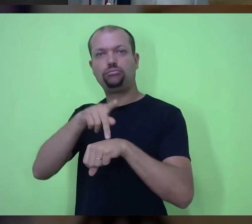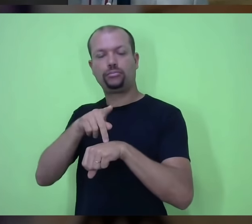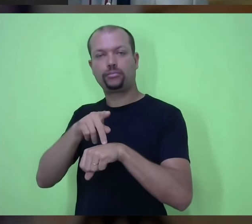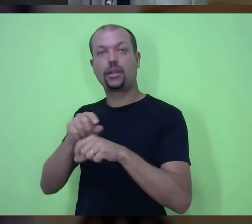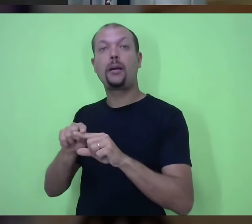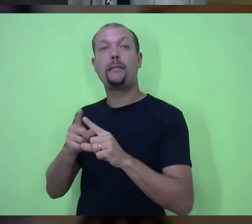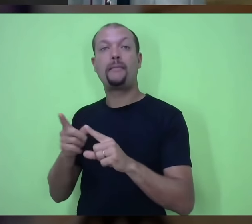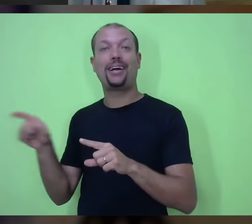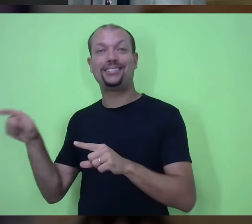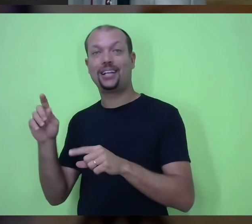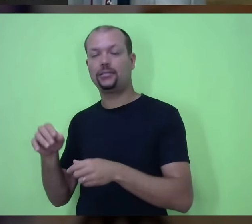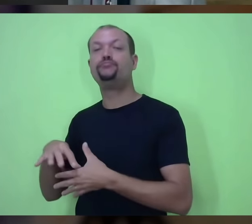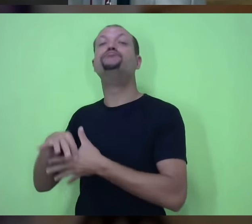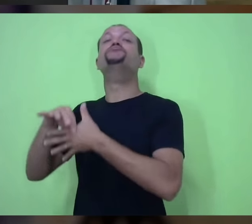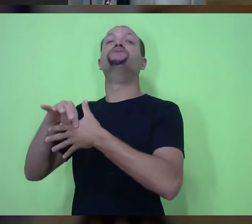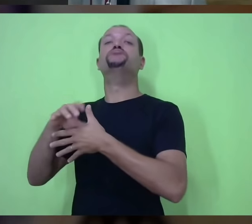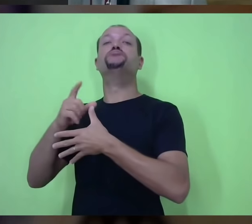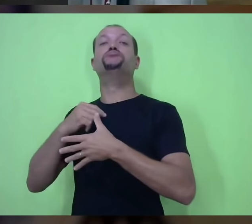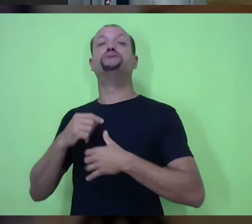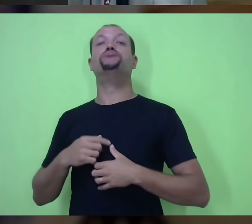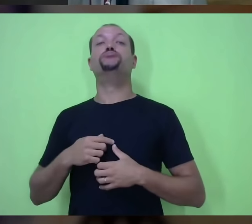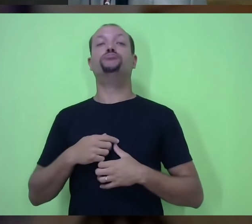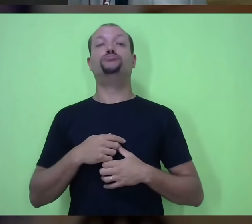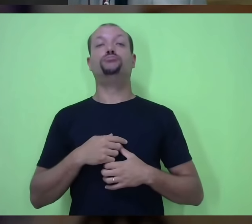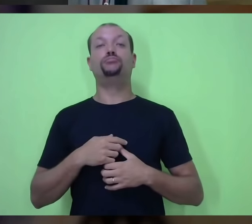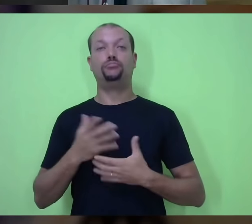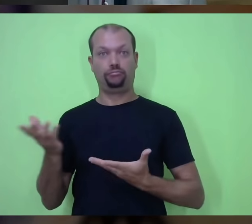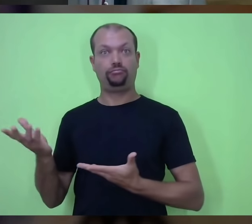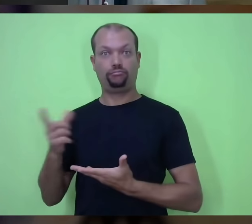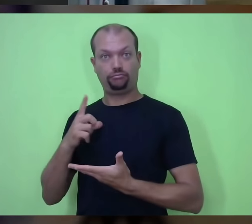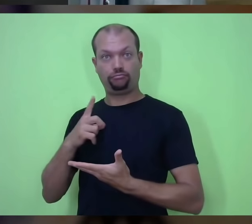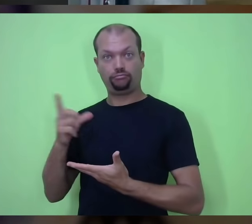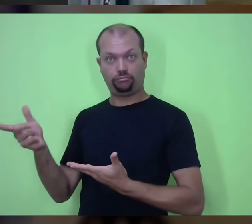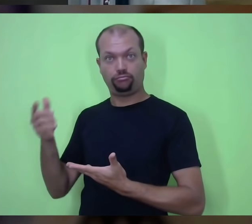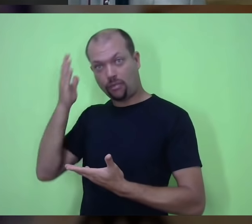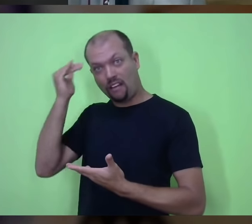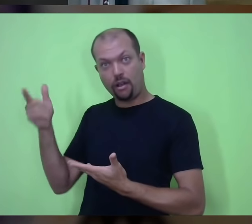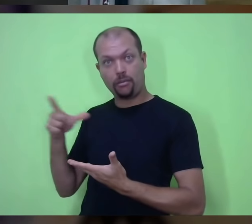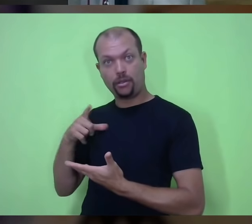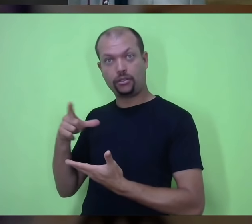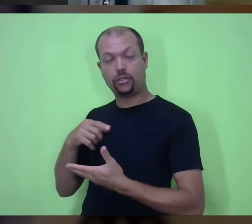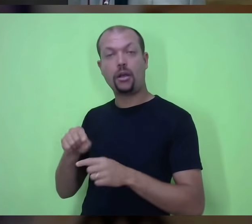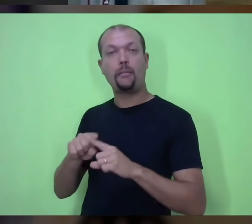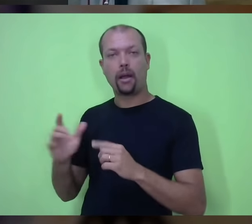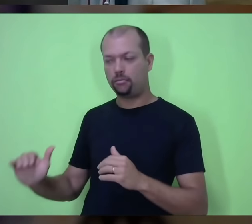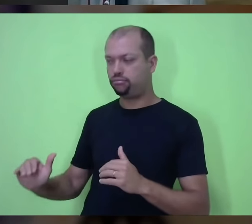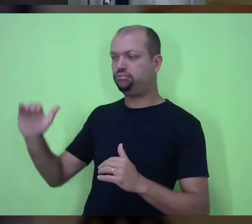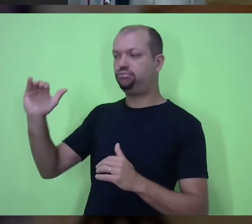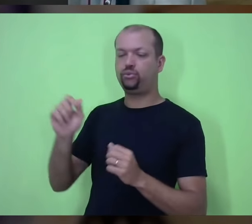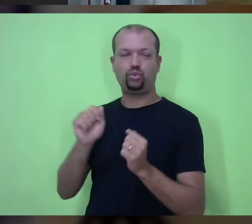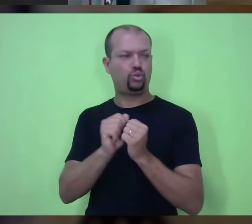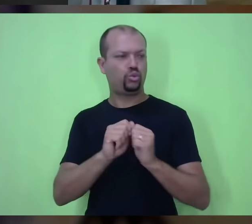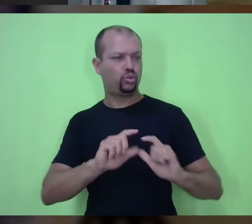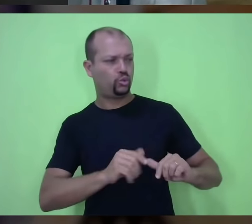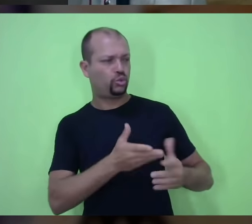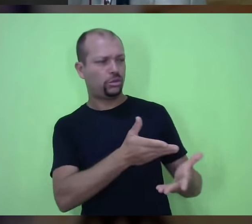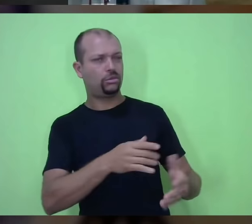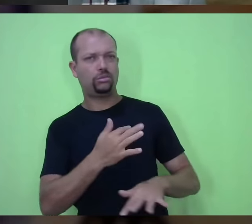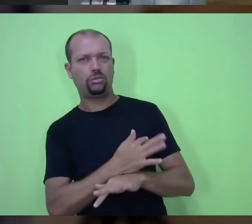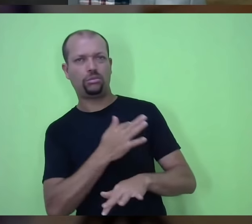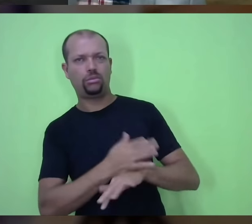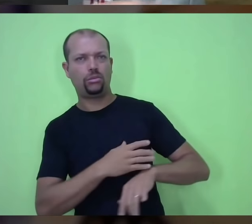o povo de Israel, e de certa forma também seguindo os propósitos de Deus, nos quais ele havia sido instruído desde pequeno, ele